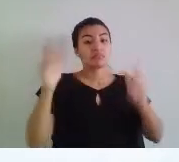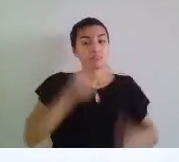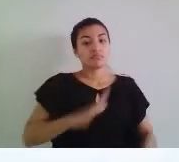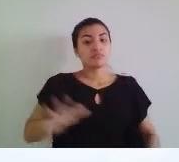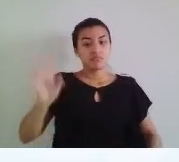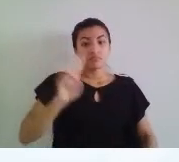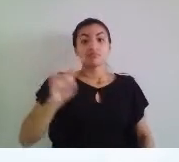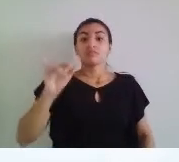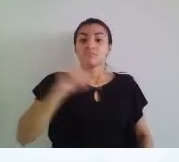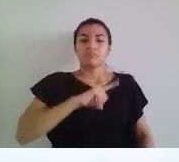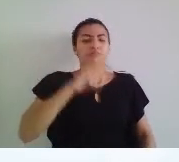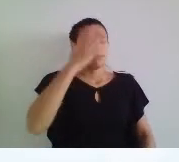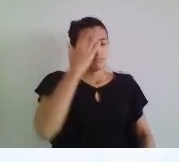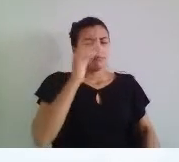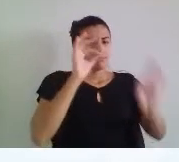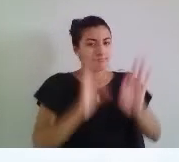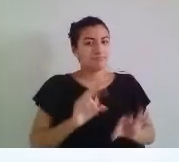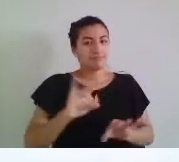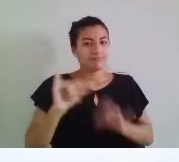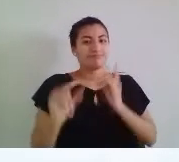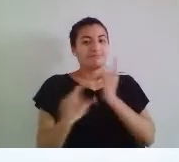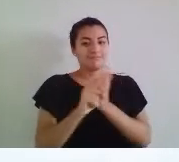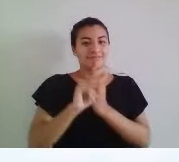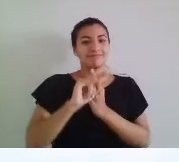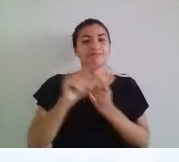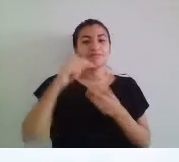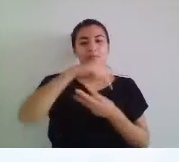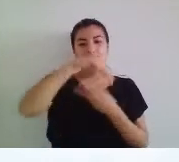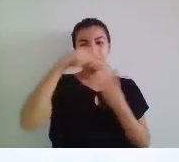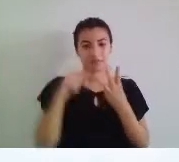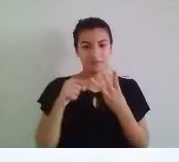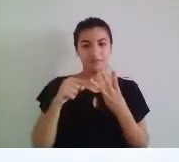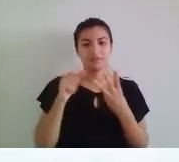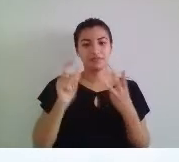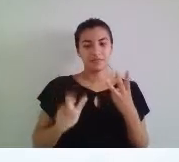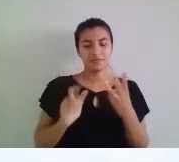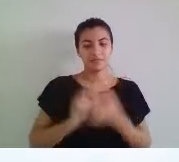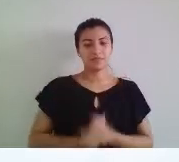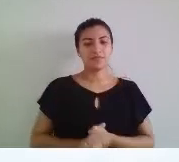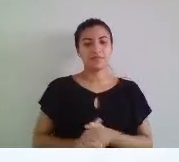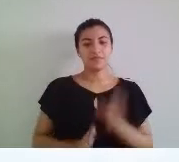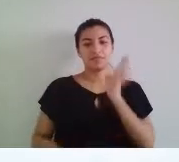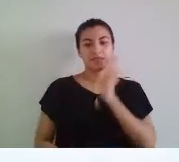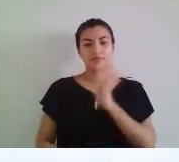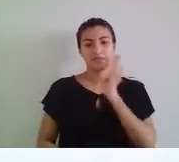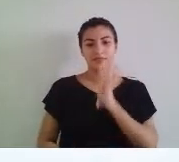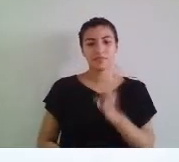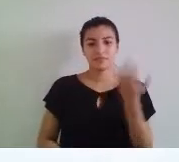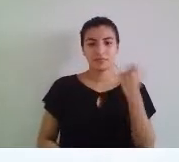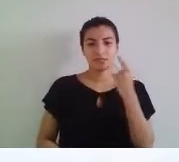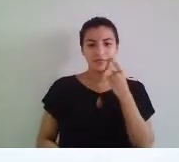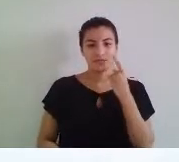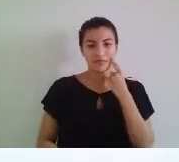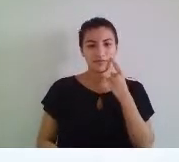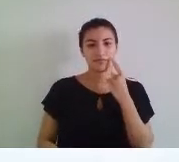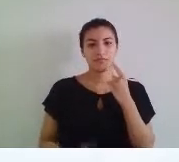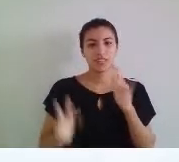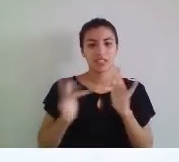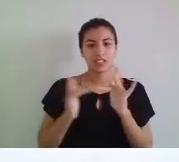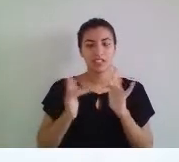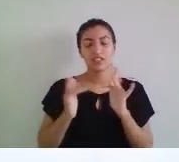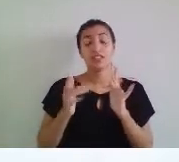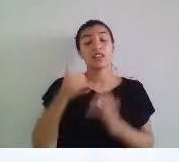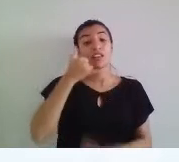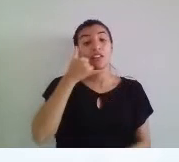eu sei que com certeza você vai achar o Jurandir na Amazon e na Livraria Cultura. Que legal, vamos lá, gente. A gente vai colocar o telefone do Jurandir aqui